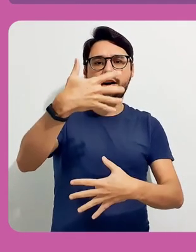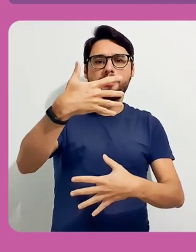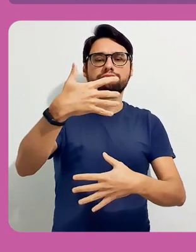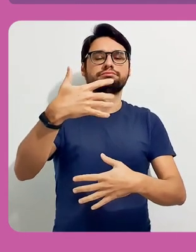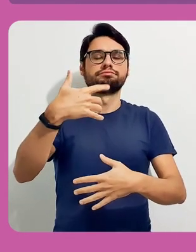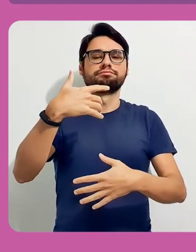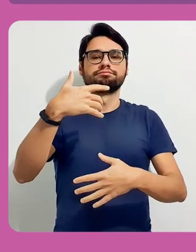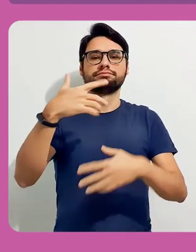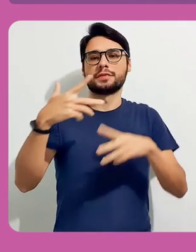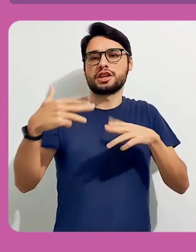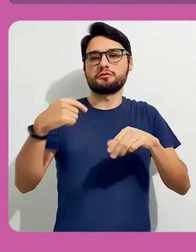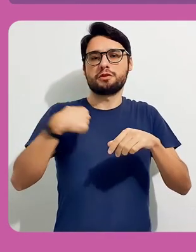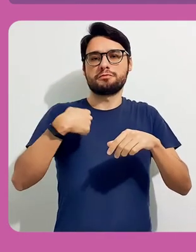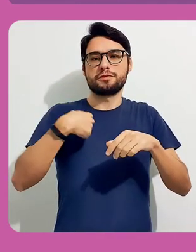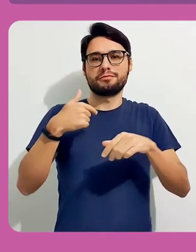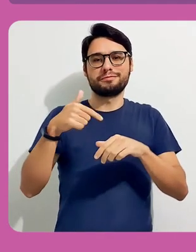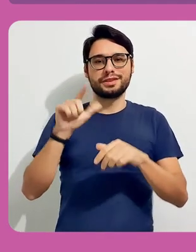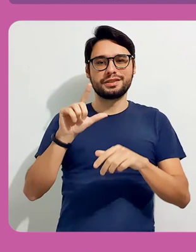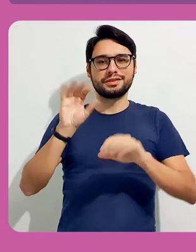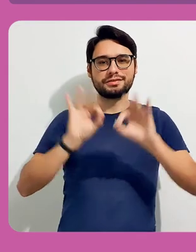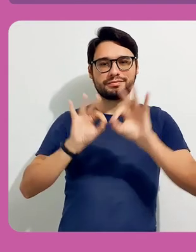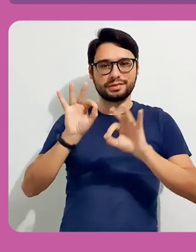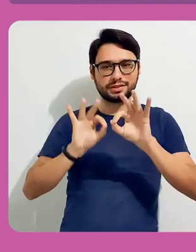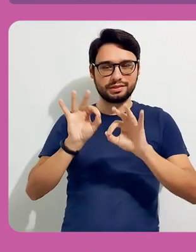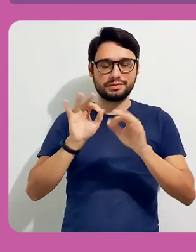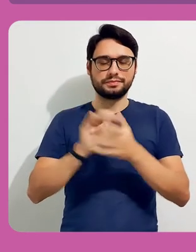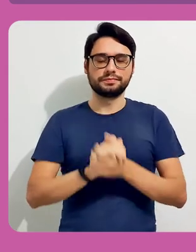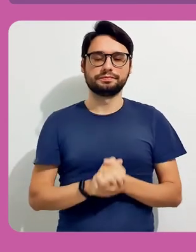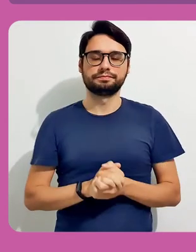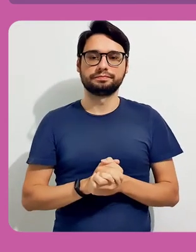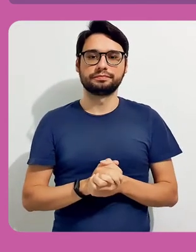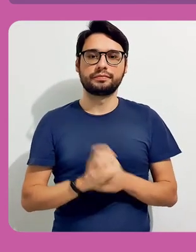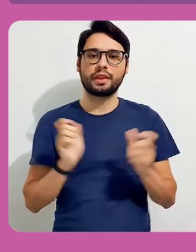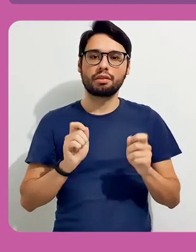clicar aqui, consegue até